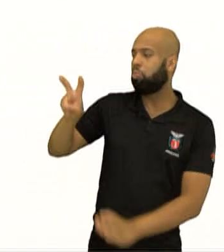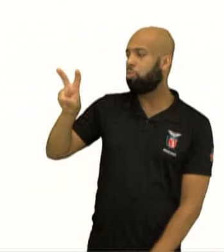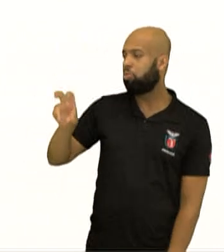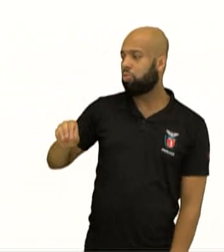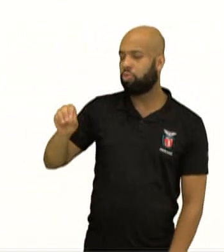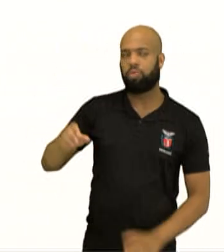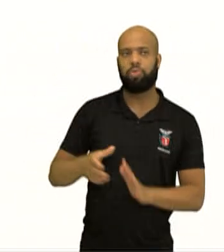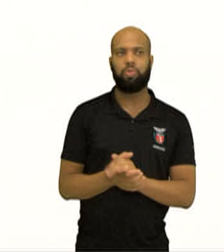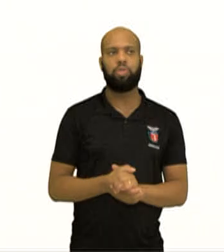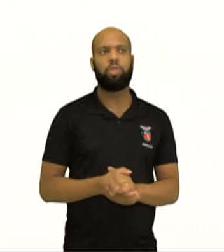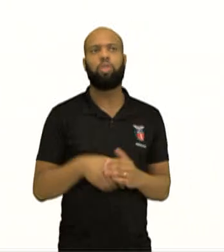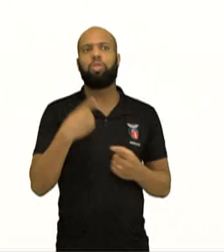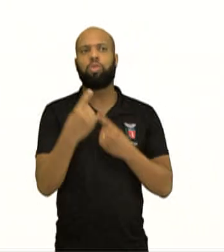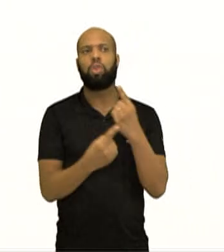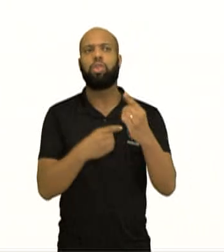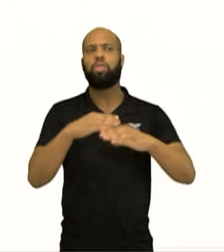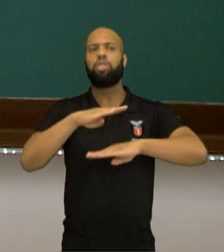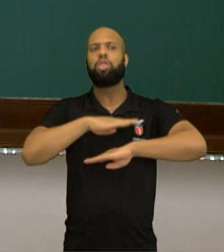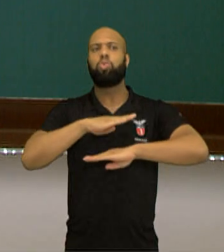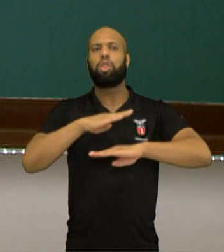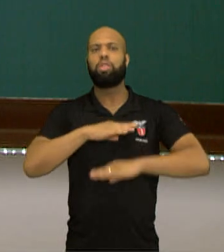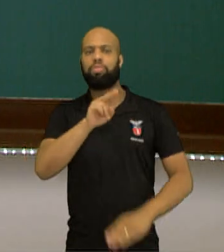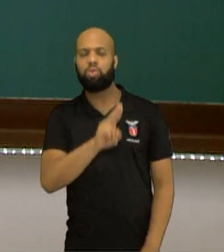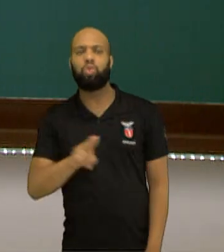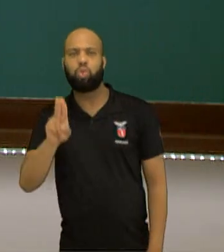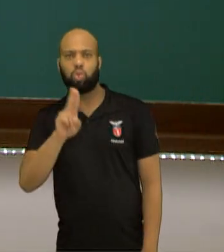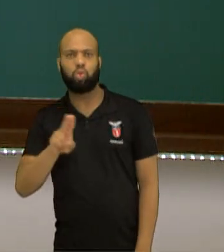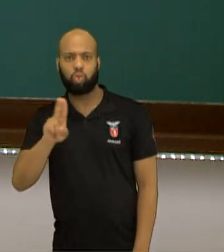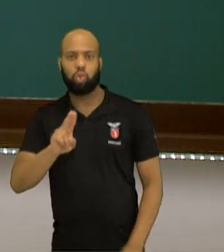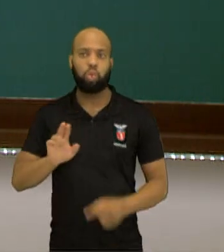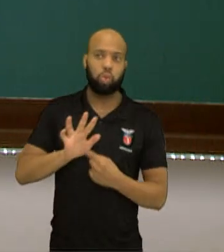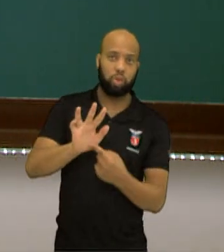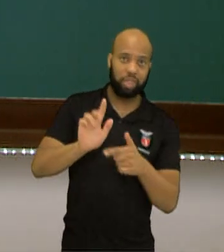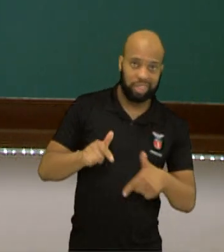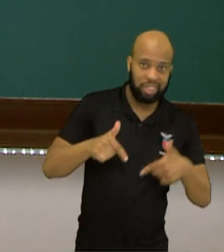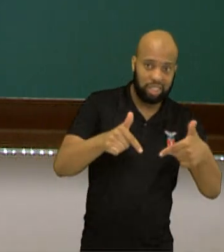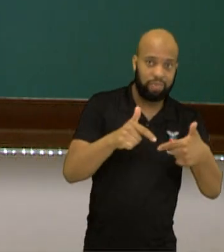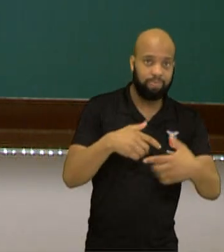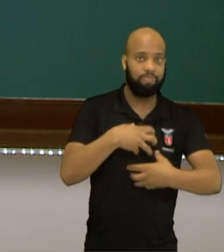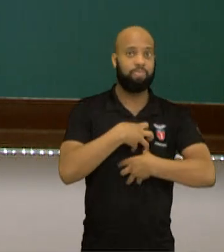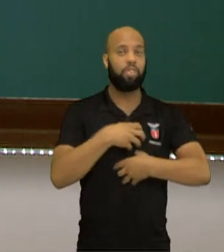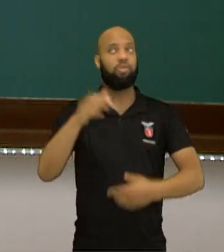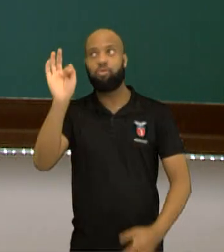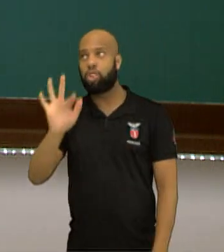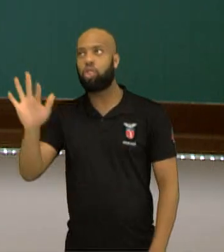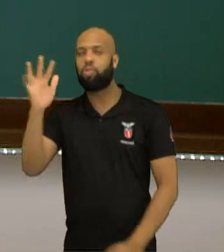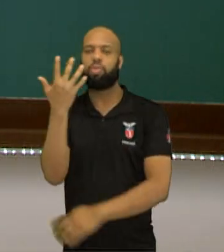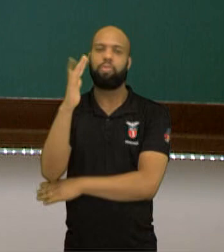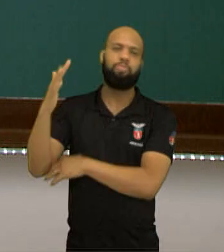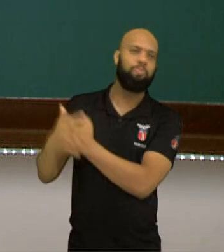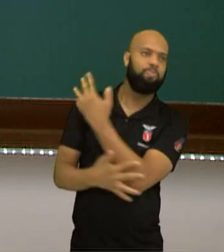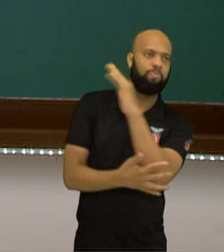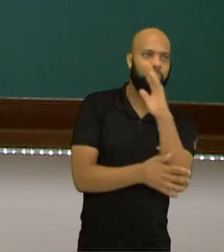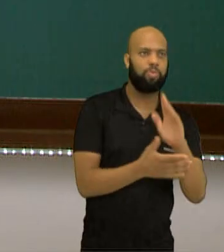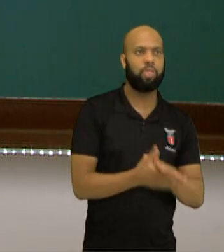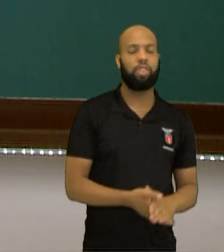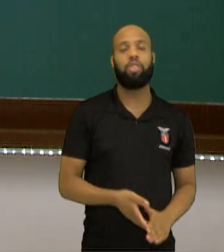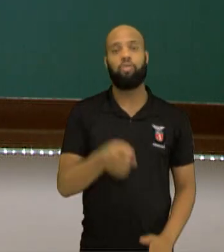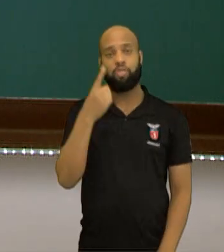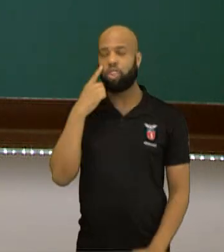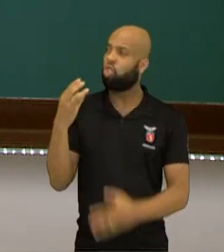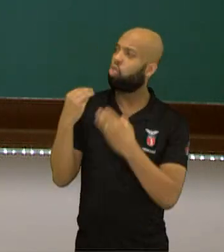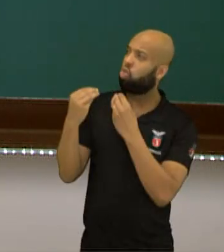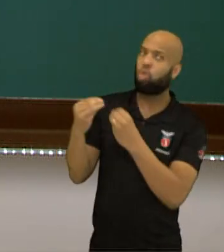foram empregadas? Né? Elas estão indicando uma ação, um estado, um fenômeno natural. Então, olha aqui. Como